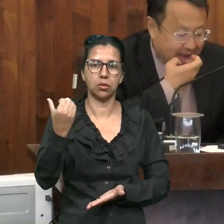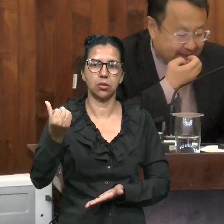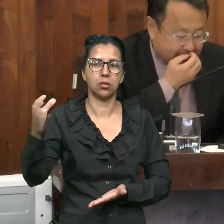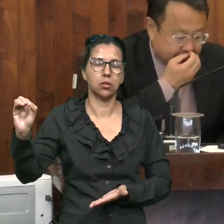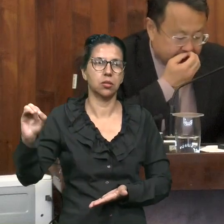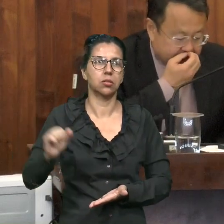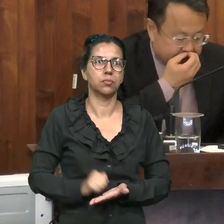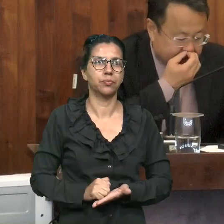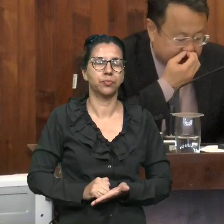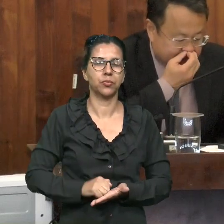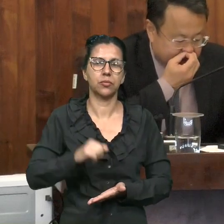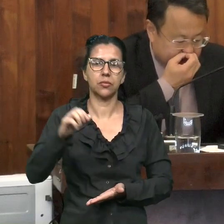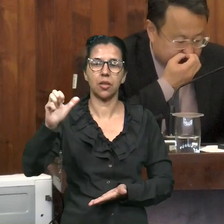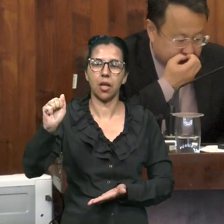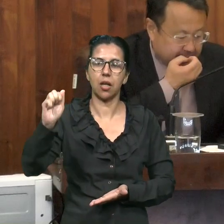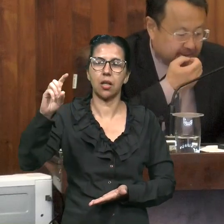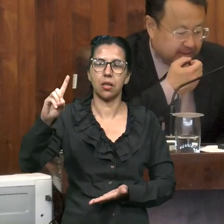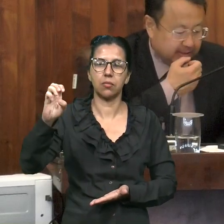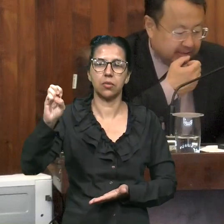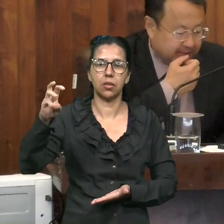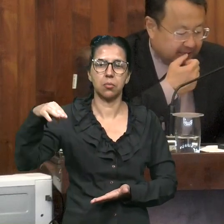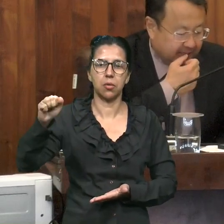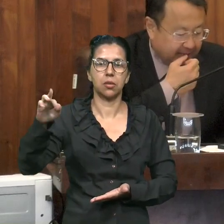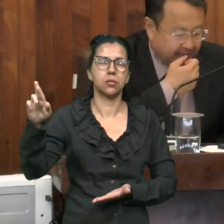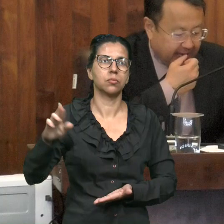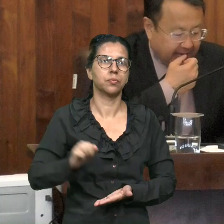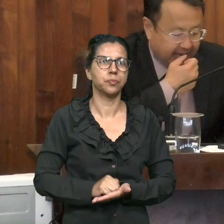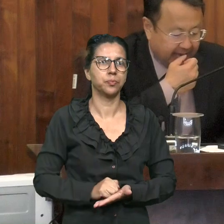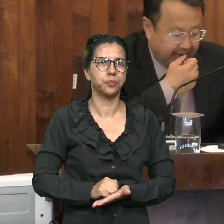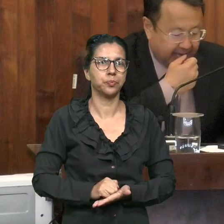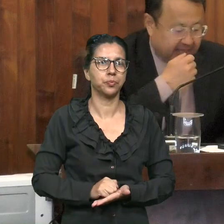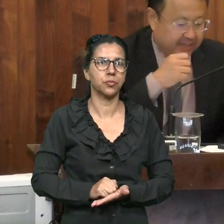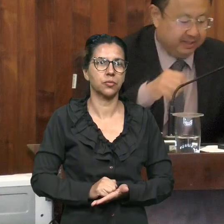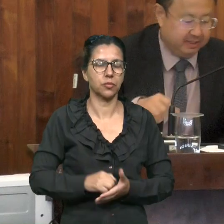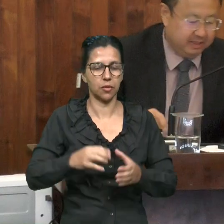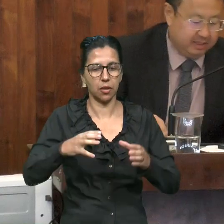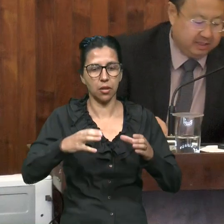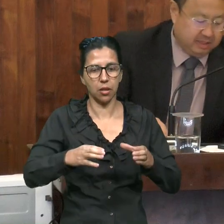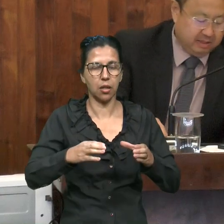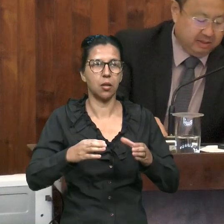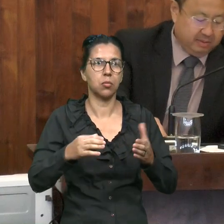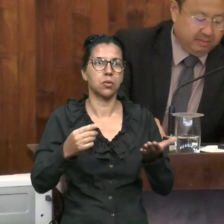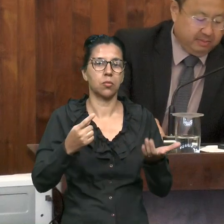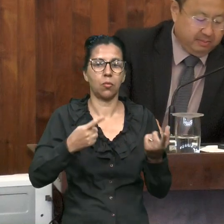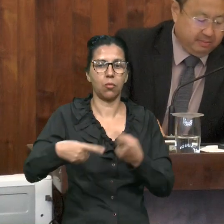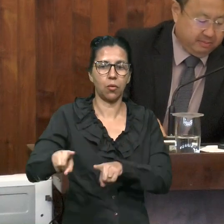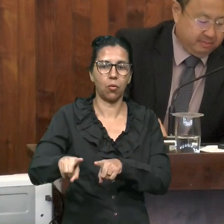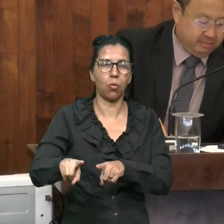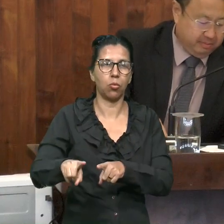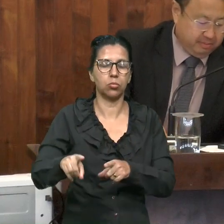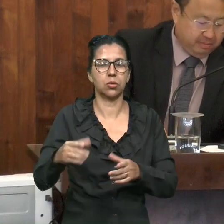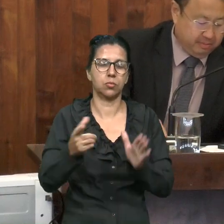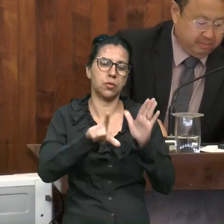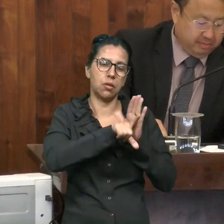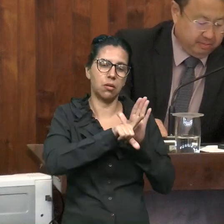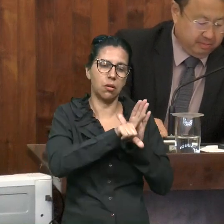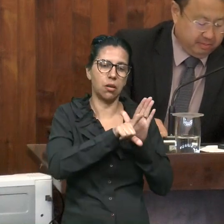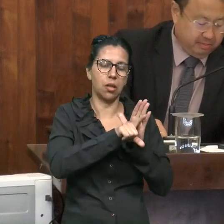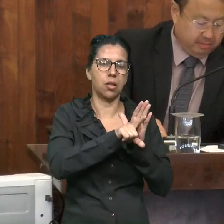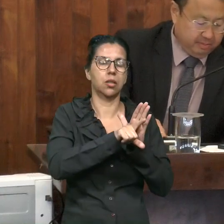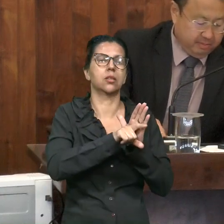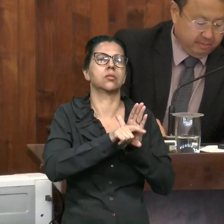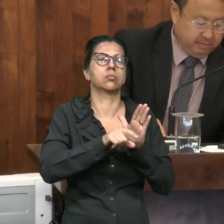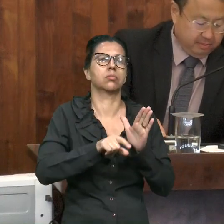2160/2023 de autoria de Ademar Aparecido de Jesus e consulta à Câmara sobre o recebimento da denúncia nos termos da lei orgânica do município e